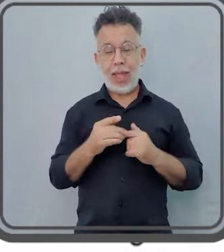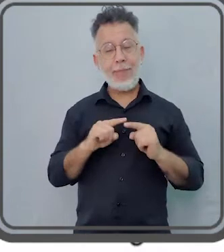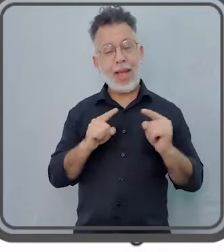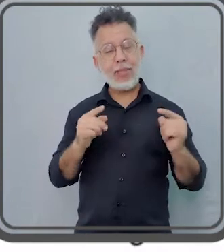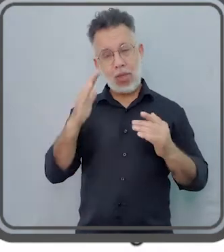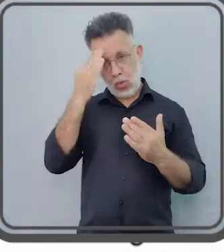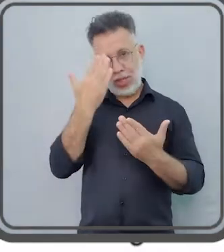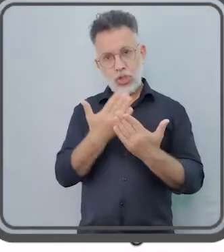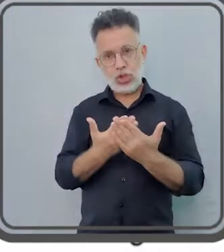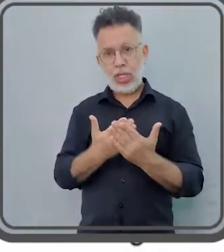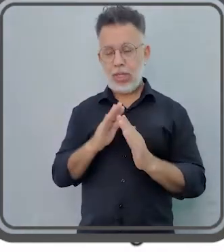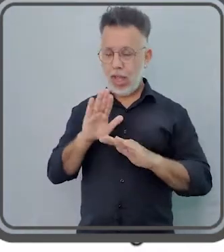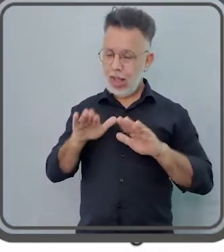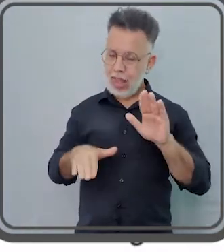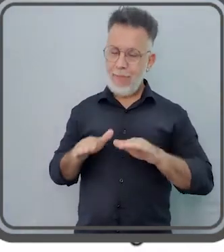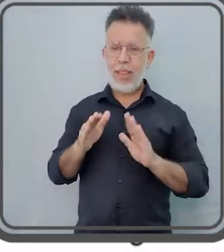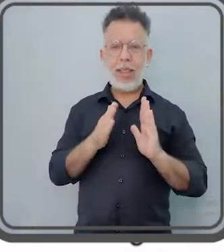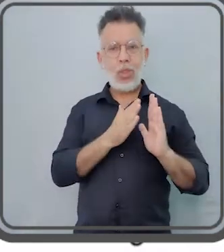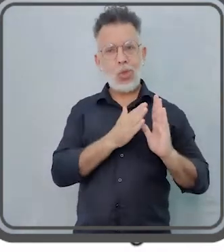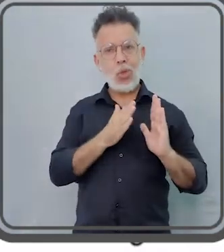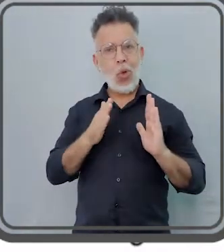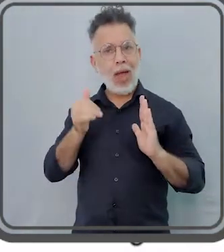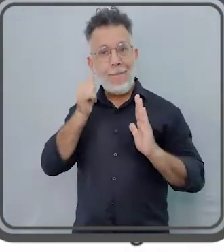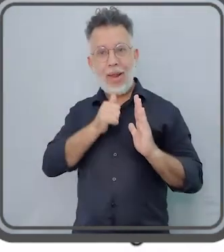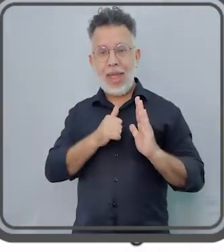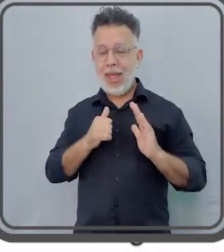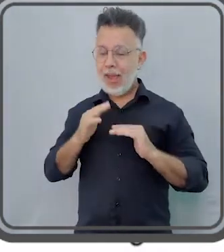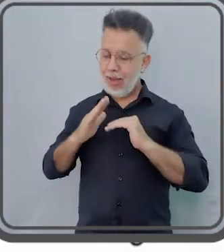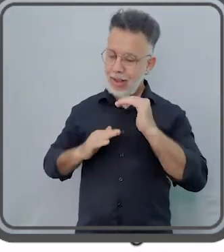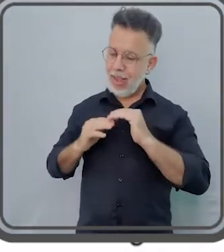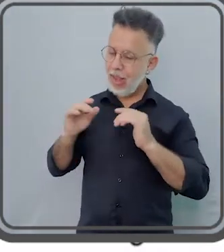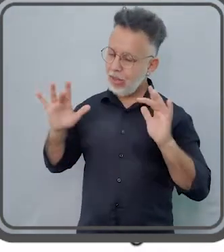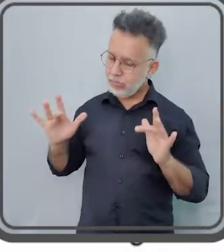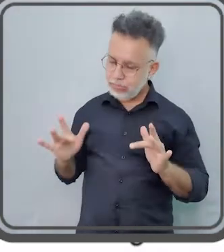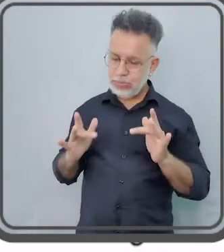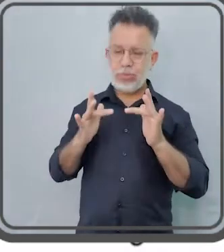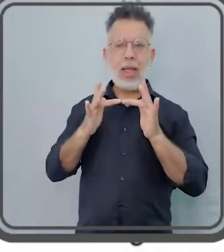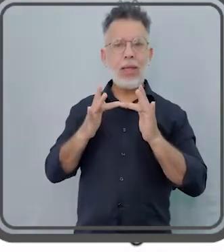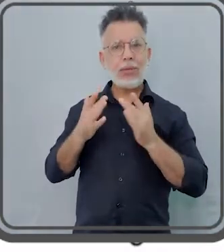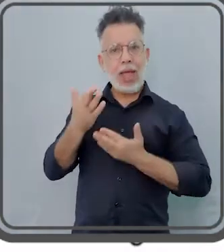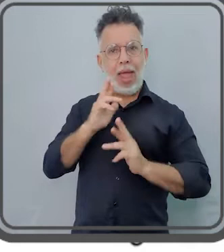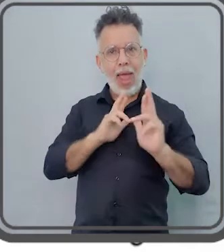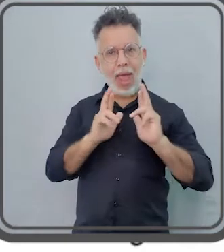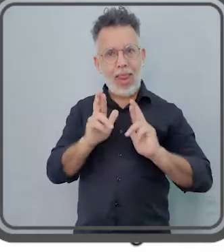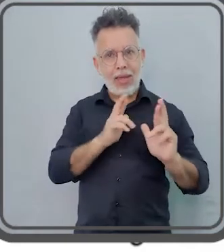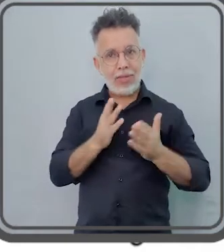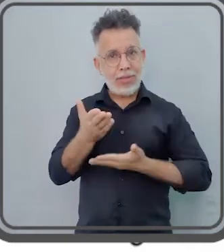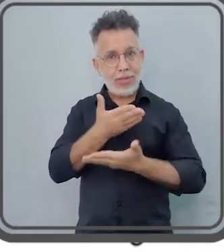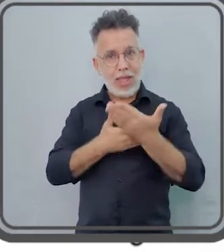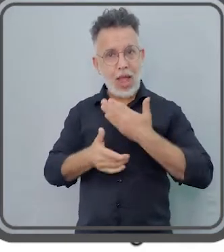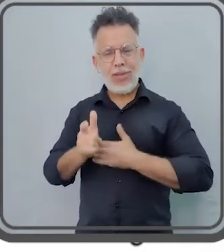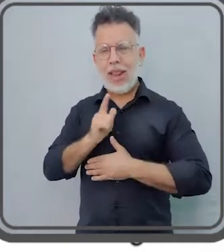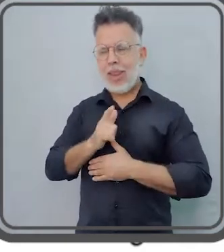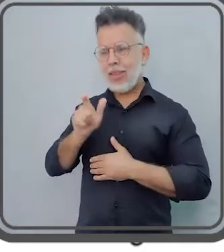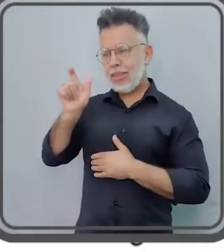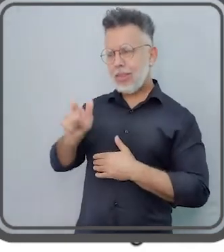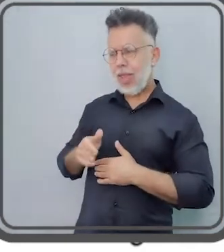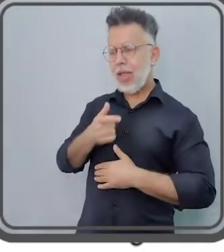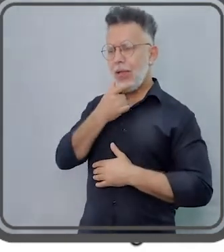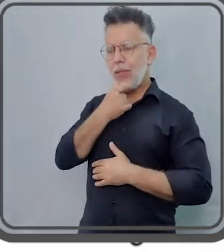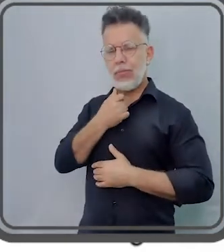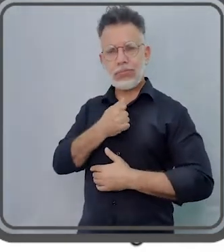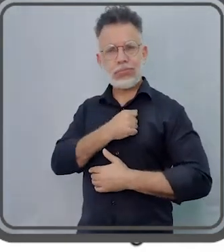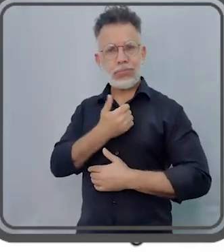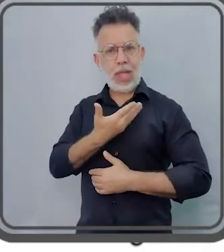cria essa profunda relação com a sua intimidade, de certa forma, se ela tem um parceiro ao lado, ela estabelece isso para o